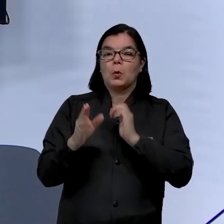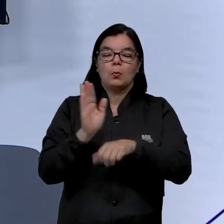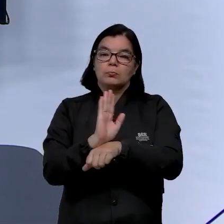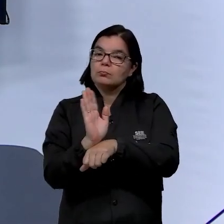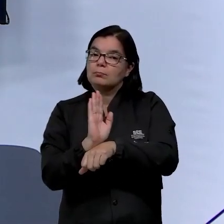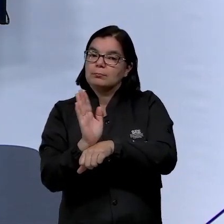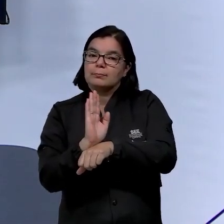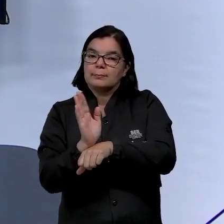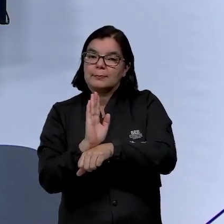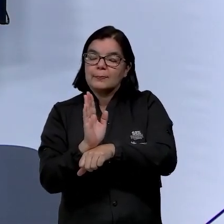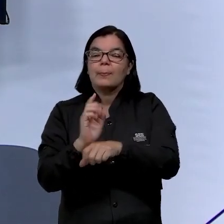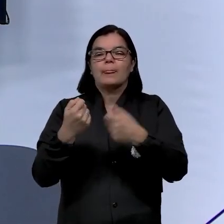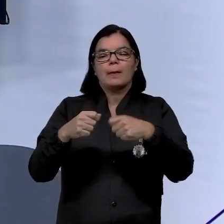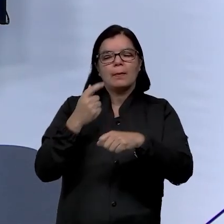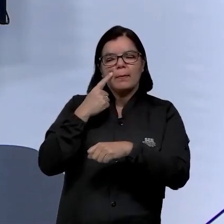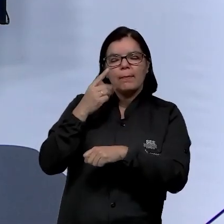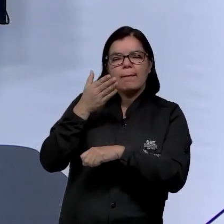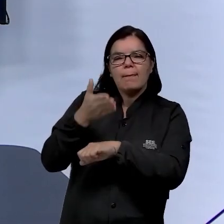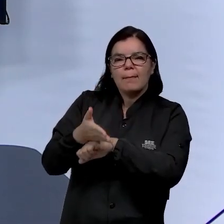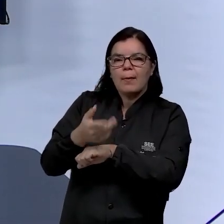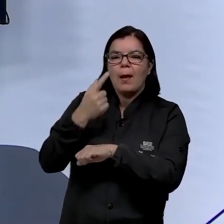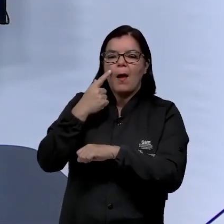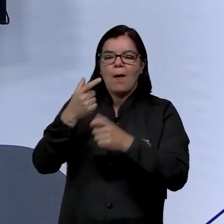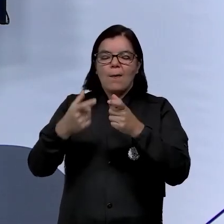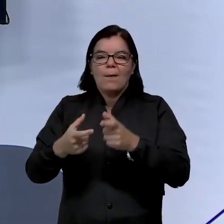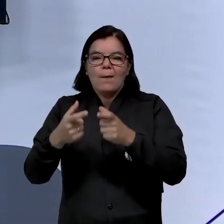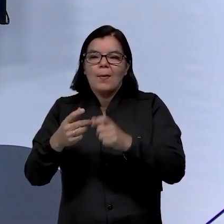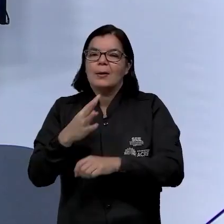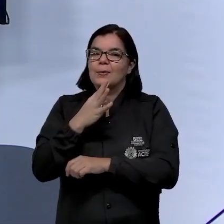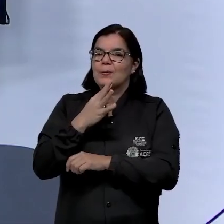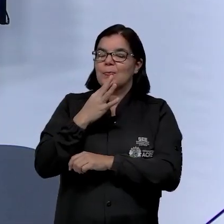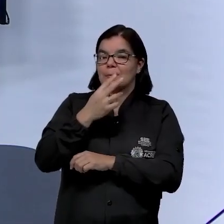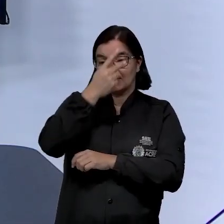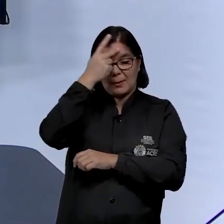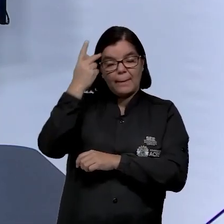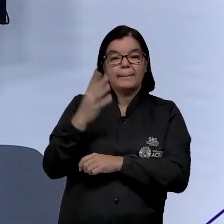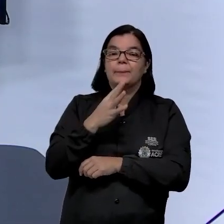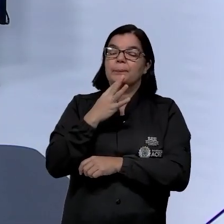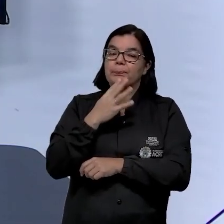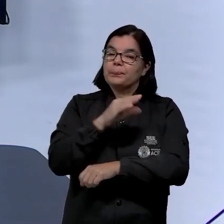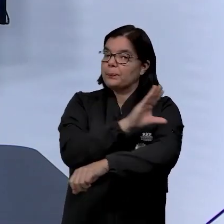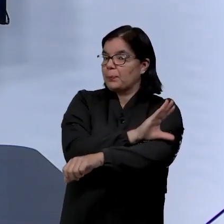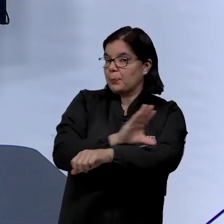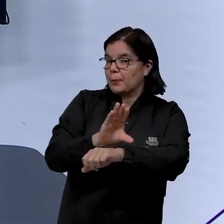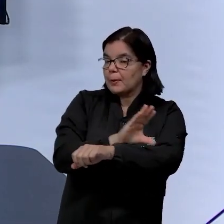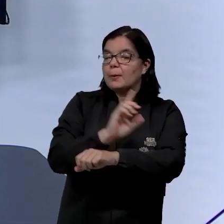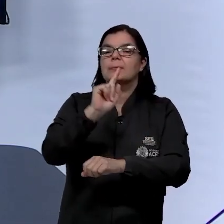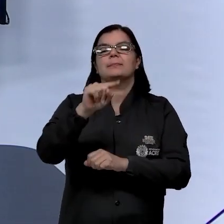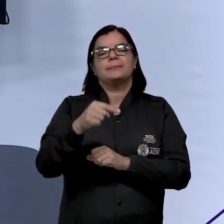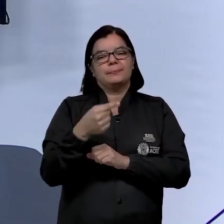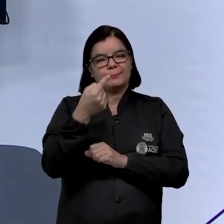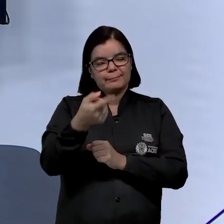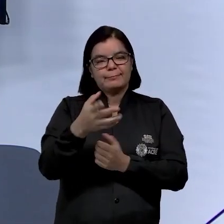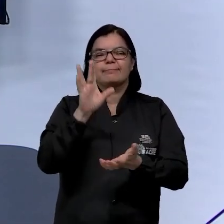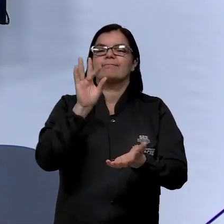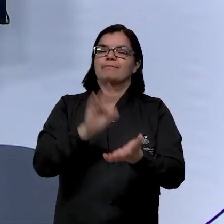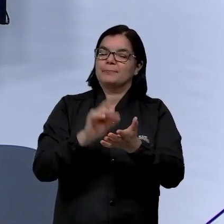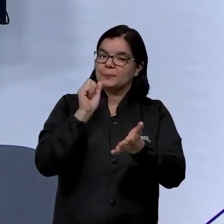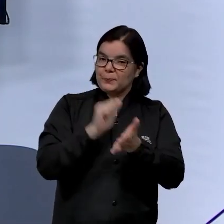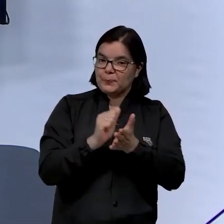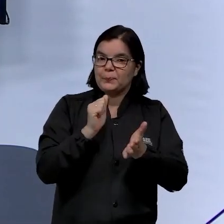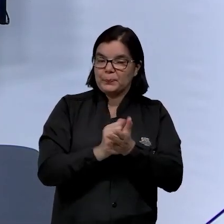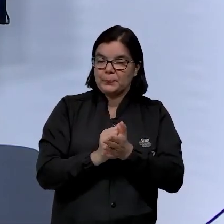por exemplo, precisa ir lá, conhecer o local, conhecer as pessoas, conhecer a cultura, para depois, de fato,